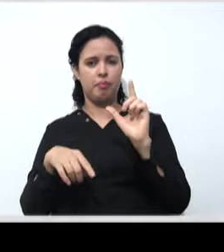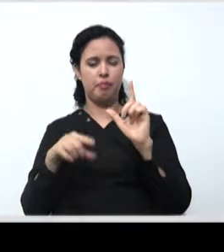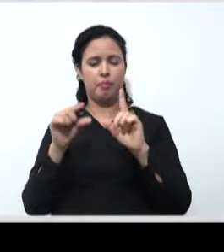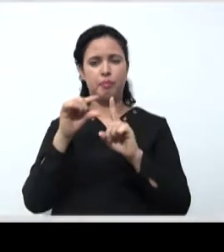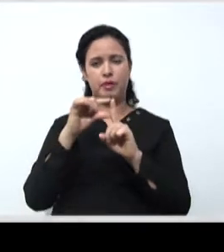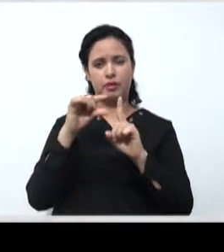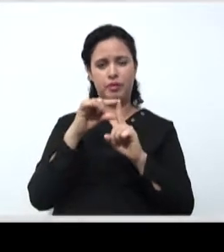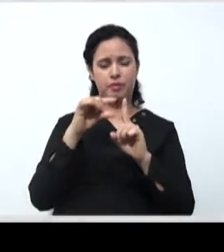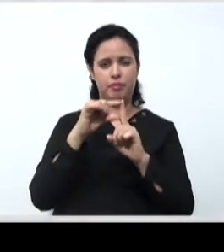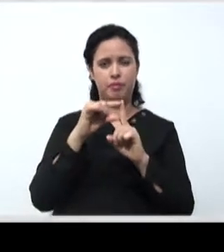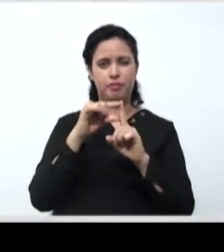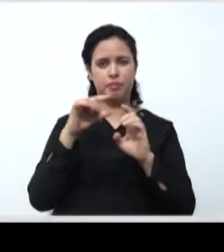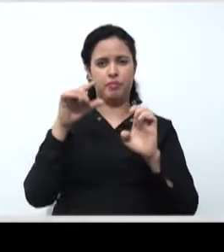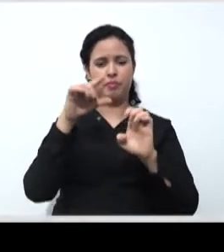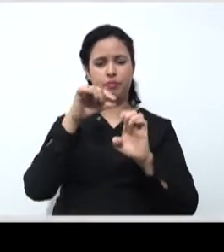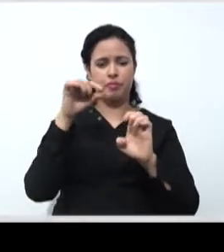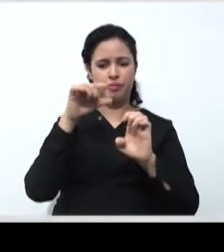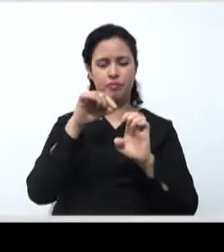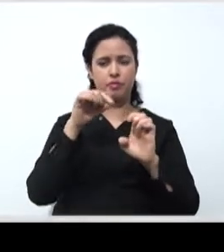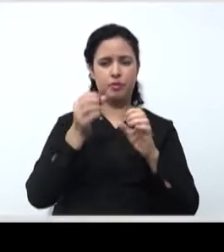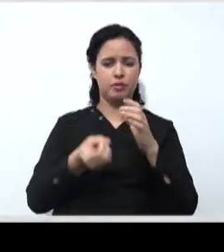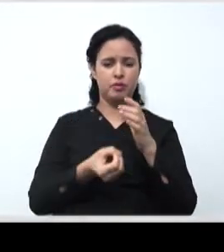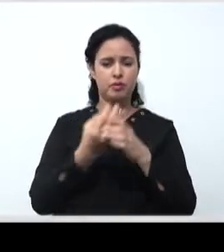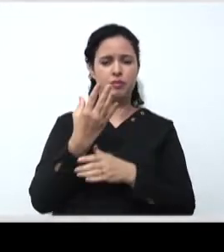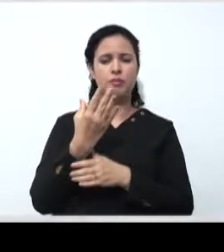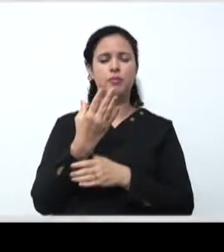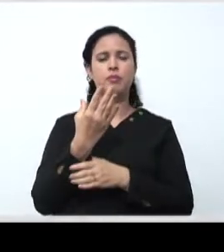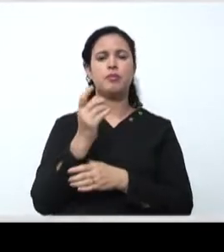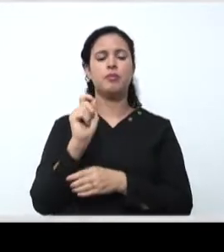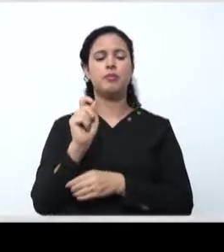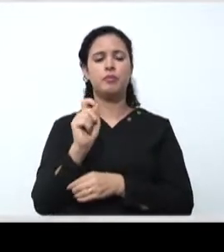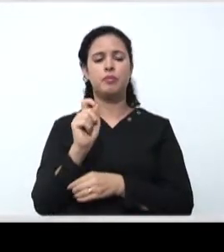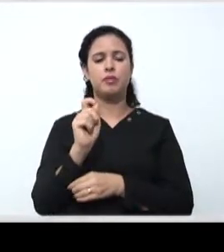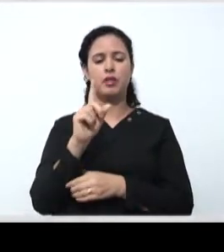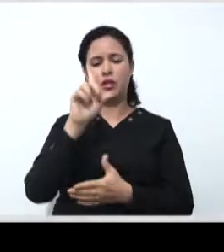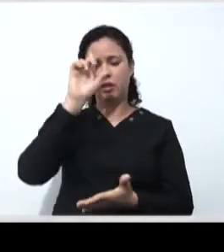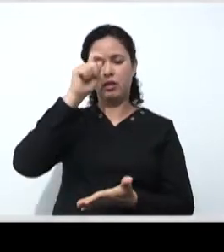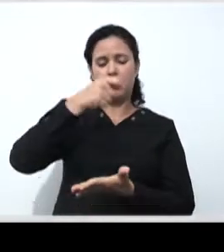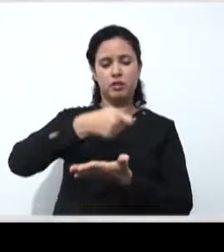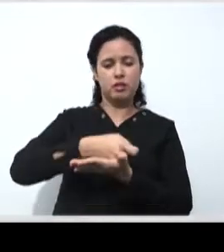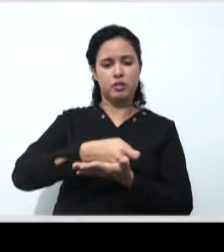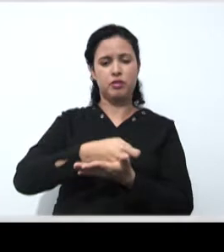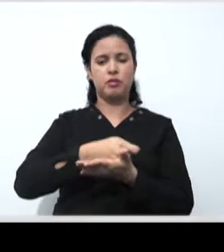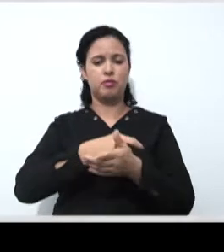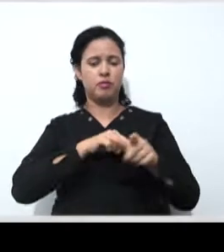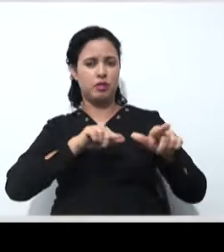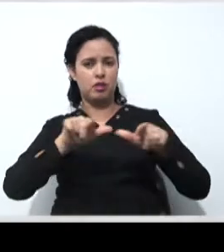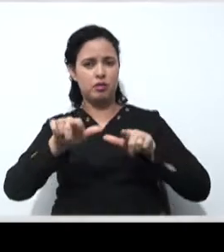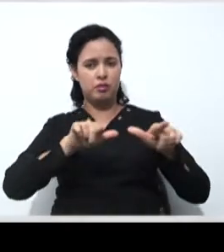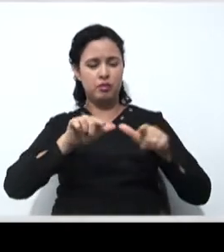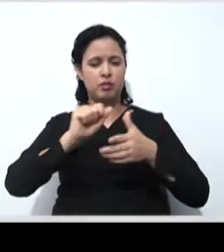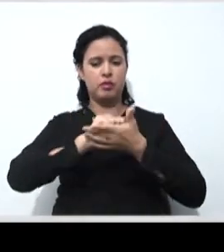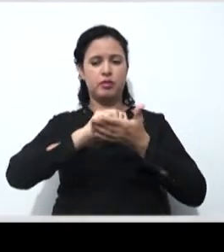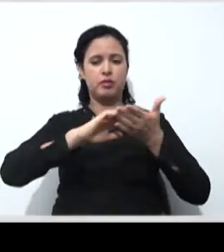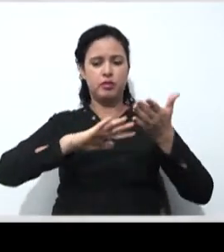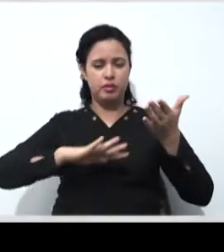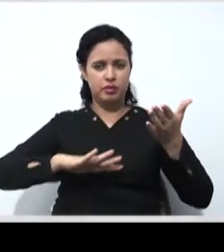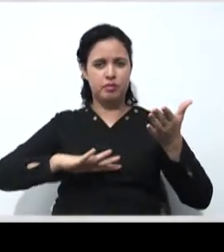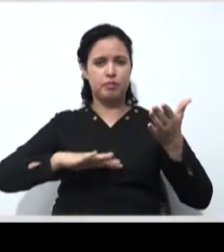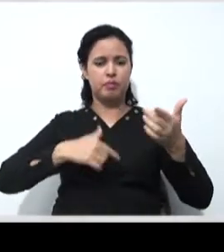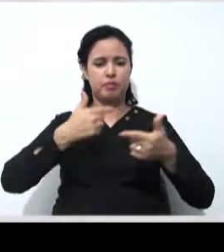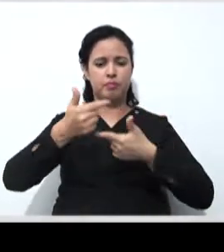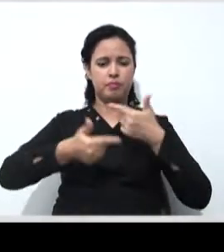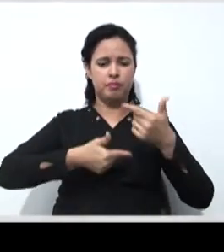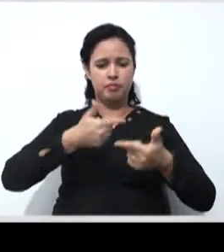que quer dizer o quê? Decidir sobre uma atividade laboriosa. E também vem do francês